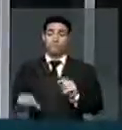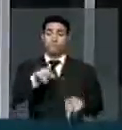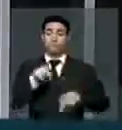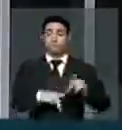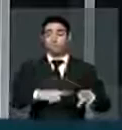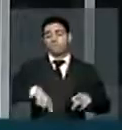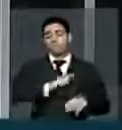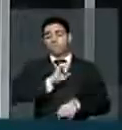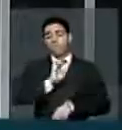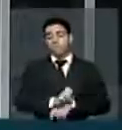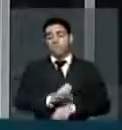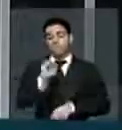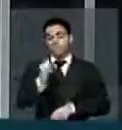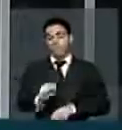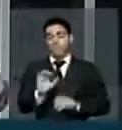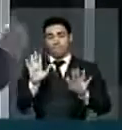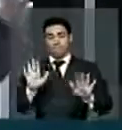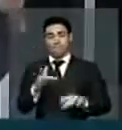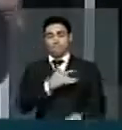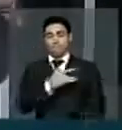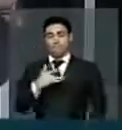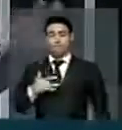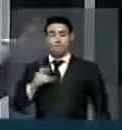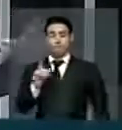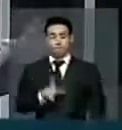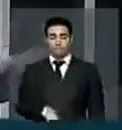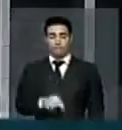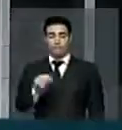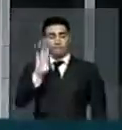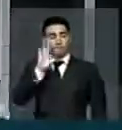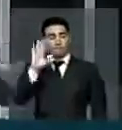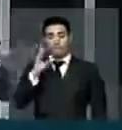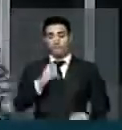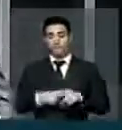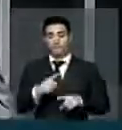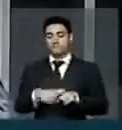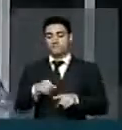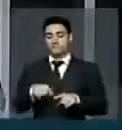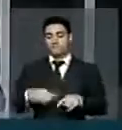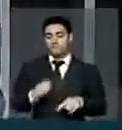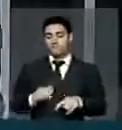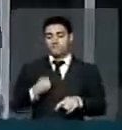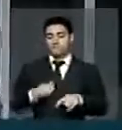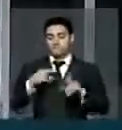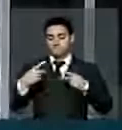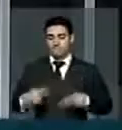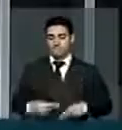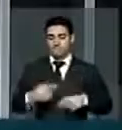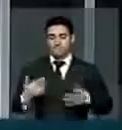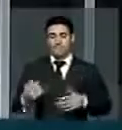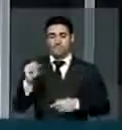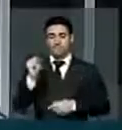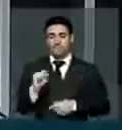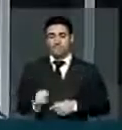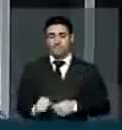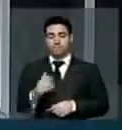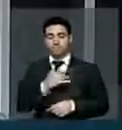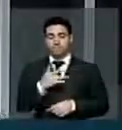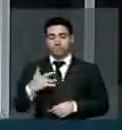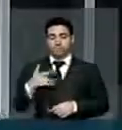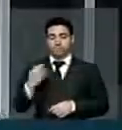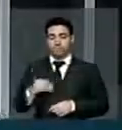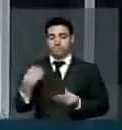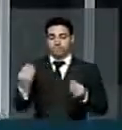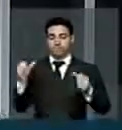nosso estado de Sergipe. Mas a saúde é um caso à parte, porque lida com vidas humanas, e a saúde de Sergipe, volto a repetir, está